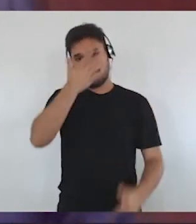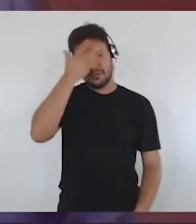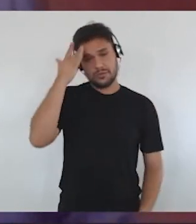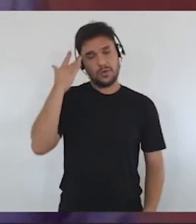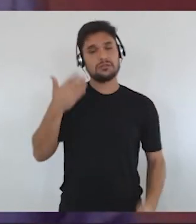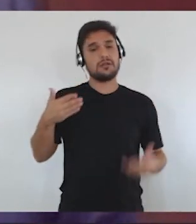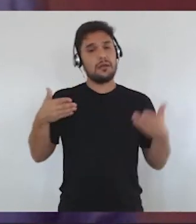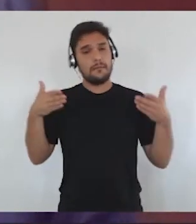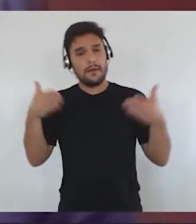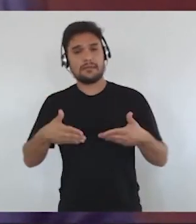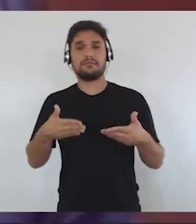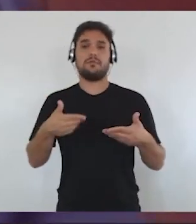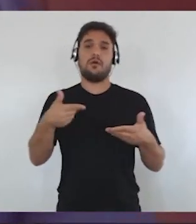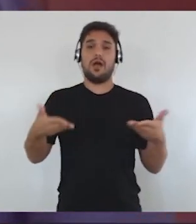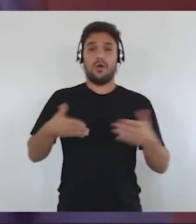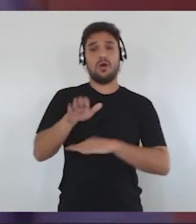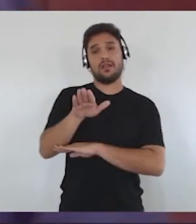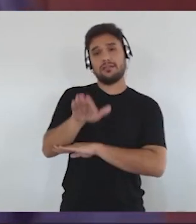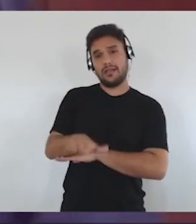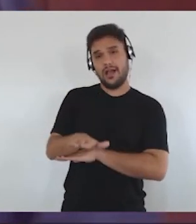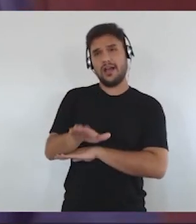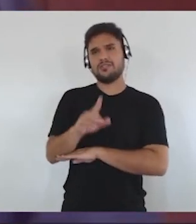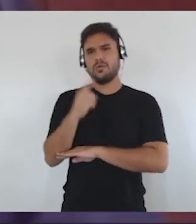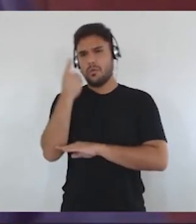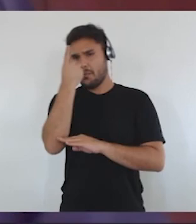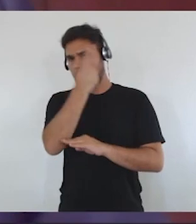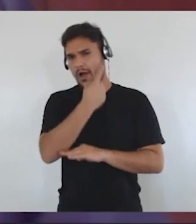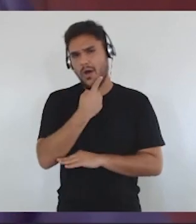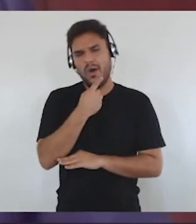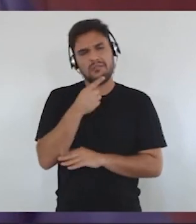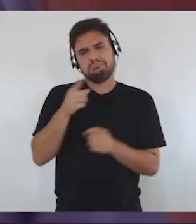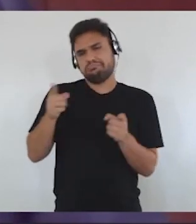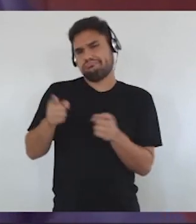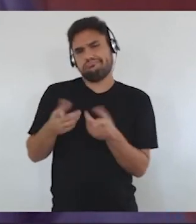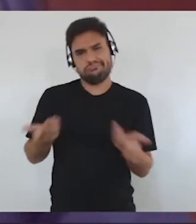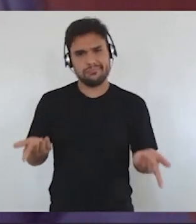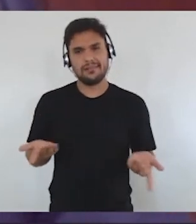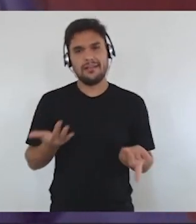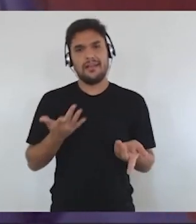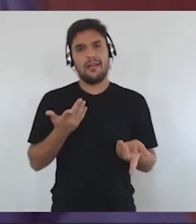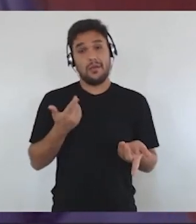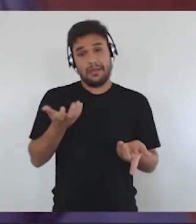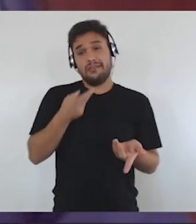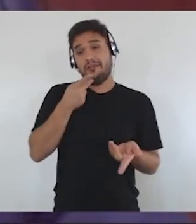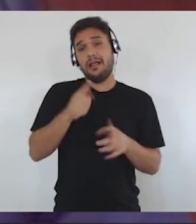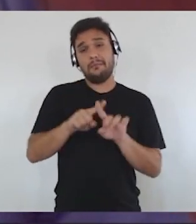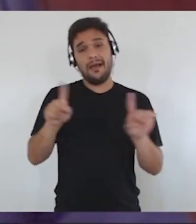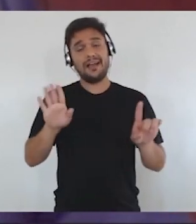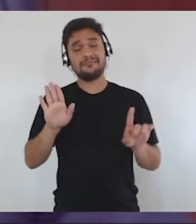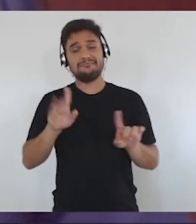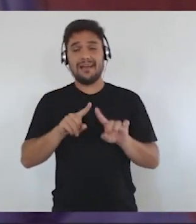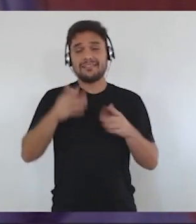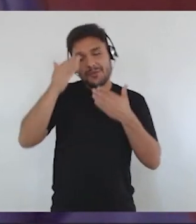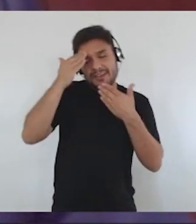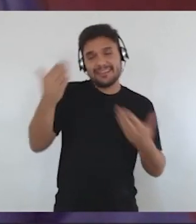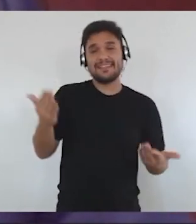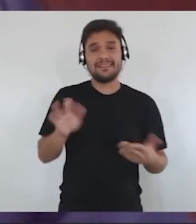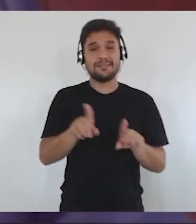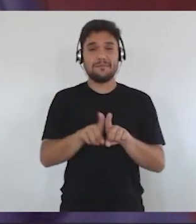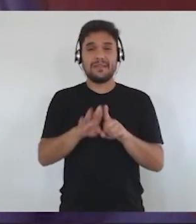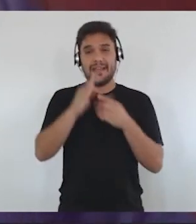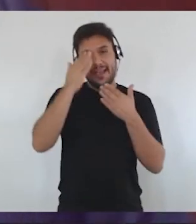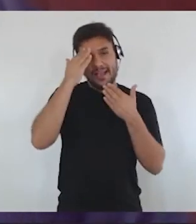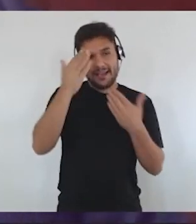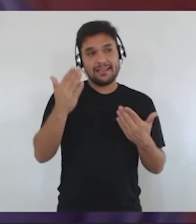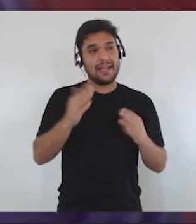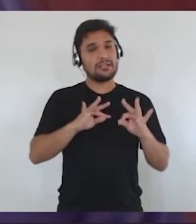dividiram comigo nesta tarde, ainda que por 1 hora, muito brevemente, teríamos muito mais para falar, mas agradeço assim. Agradeço